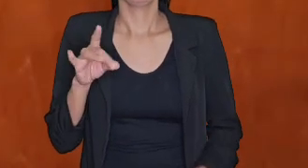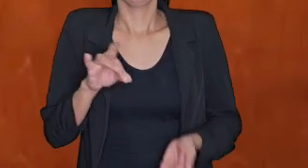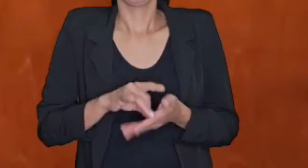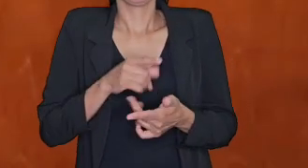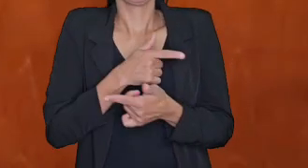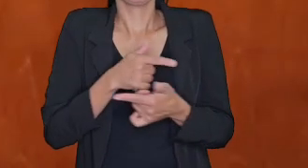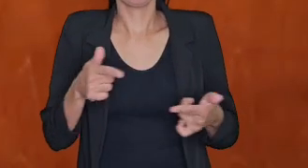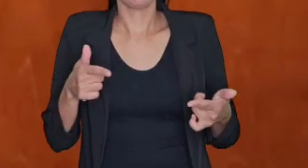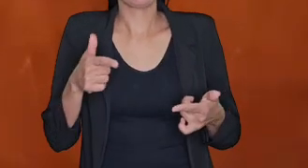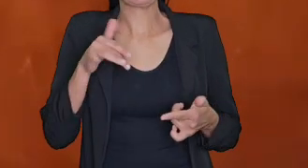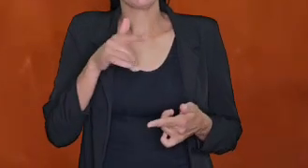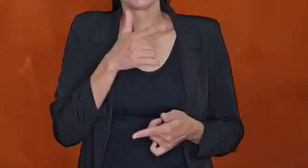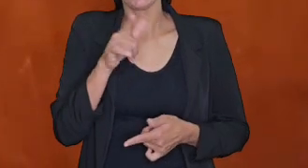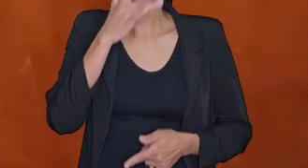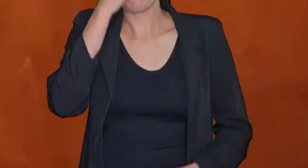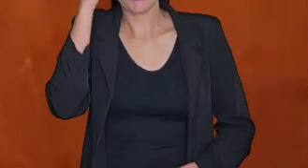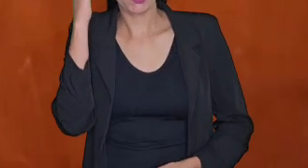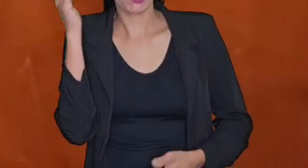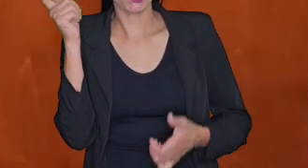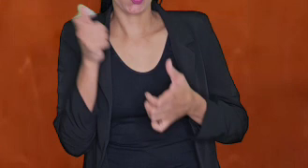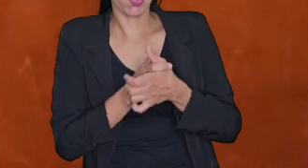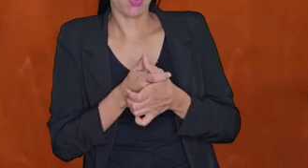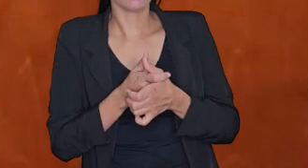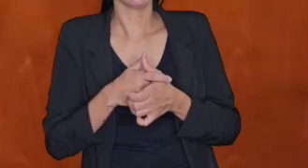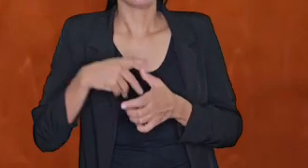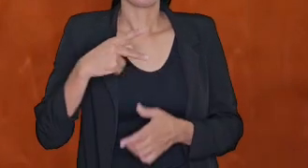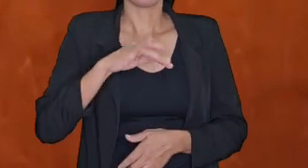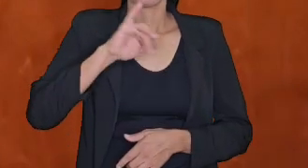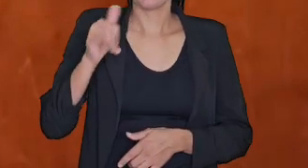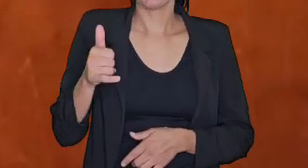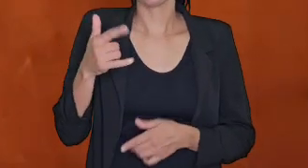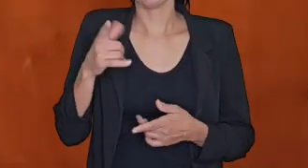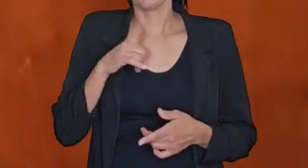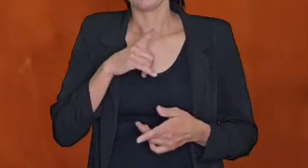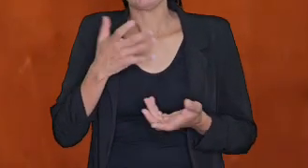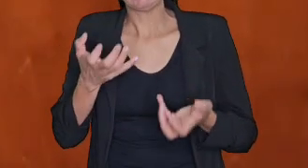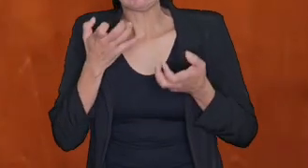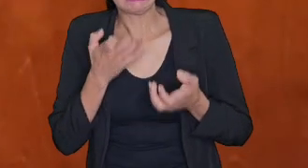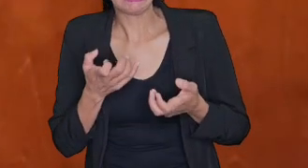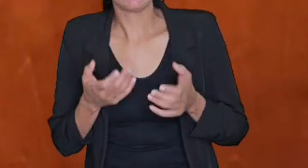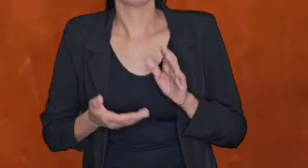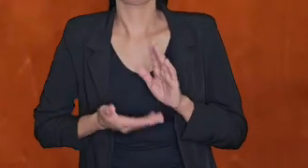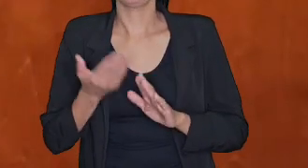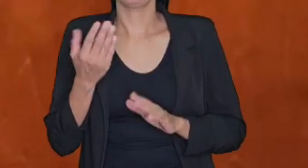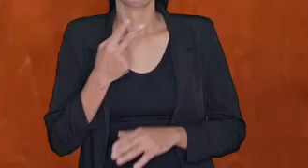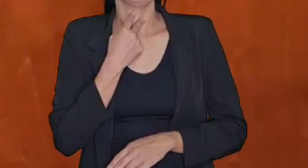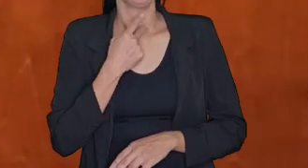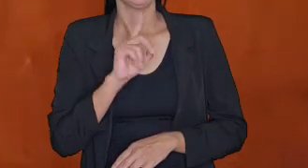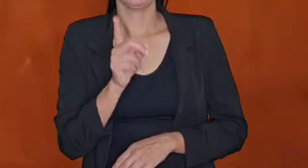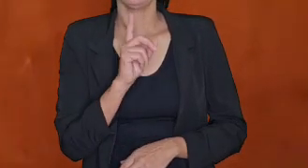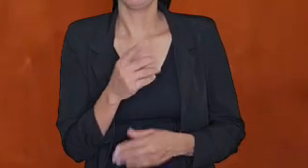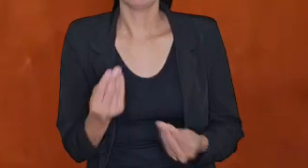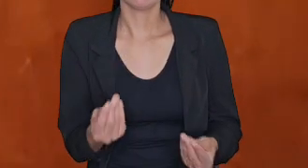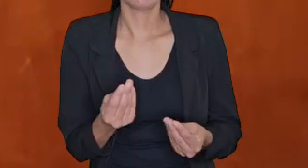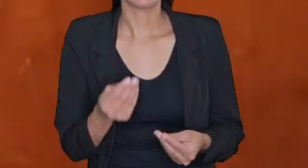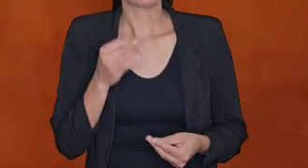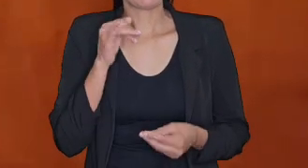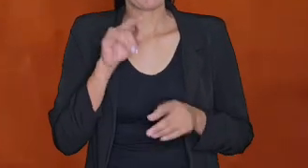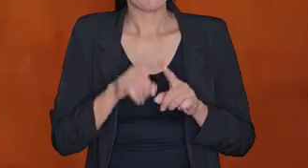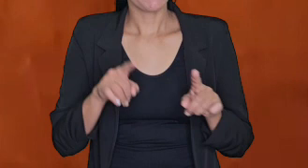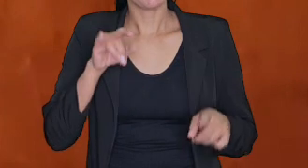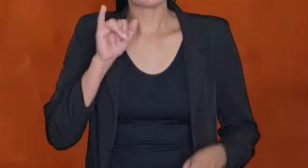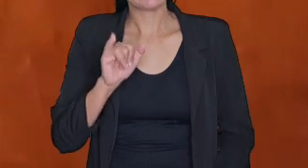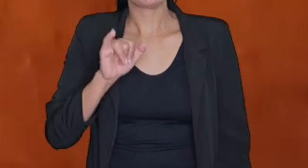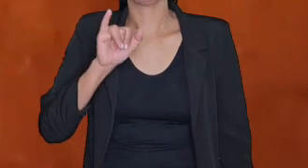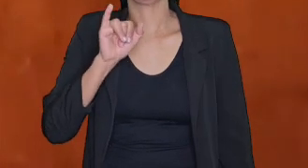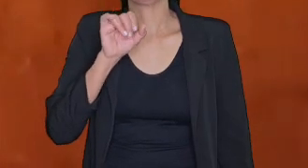relação ao INSS. É ineficaz. Quer dizer, se um outro credor da PJ, o Alexandre é credor da PJ, quiser